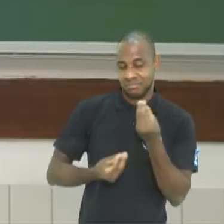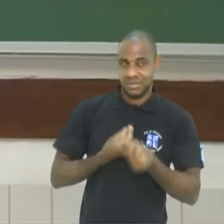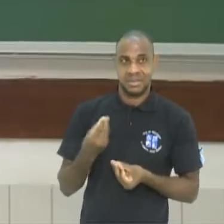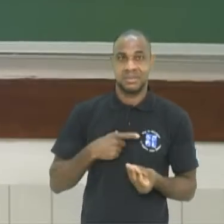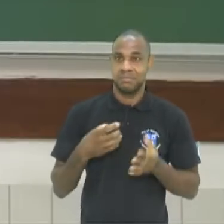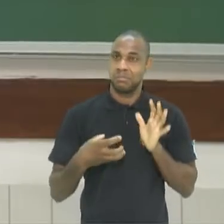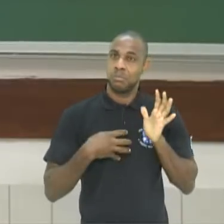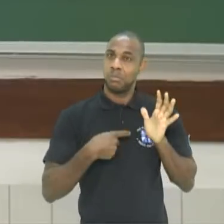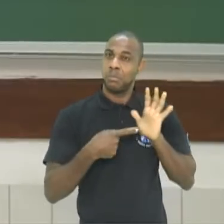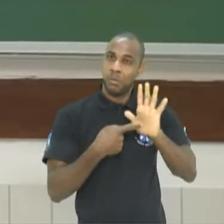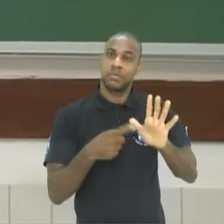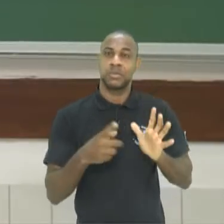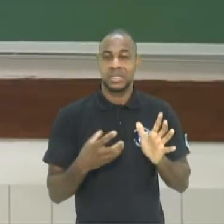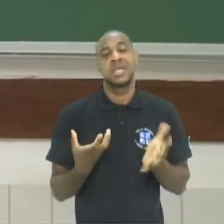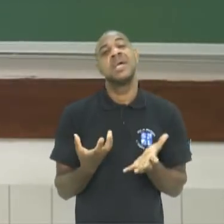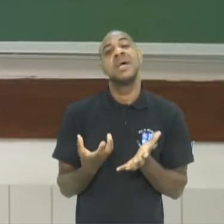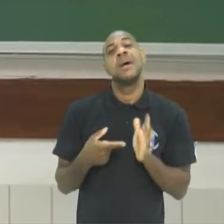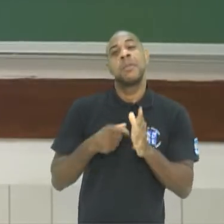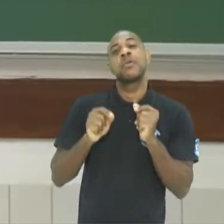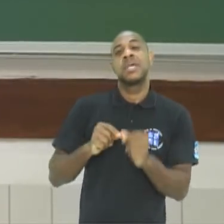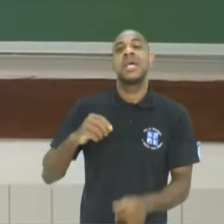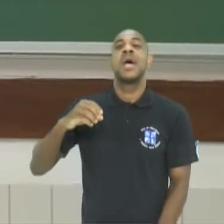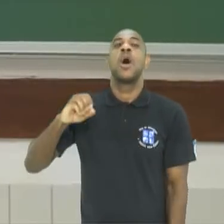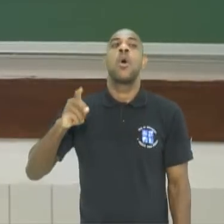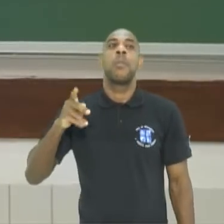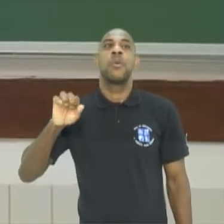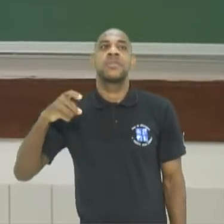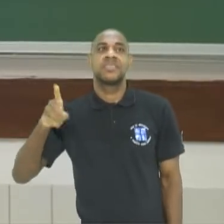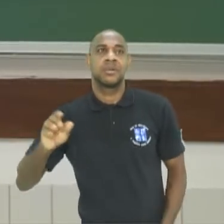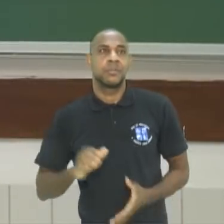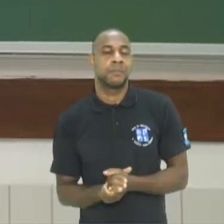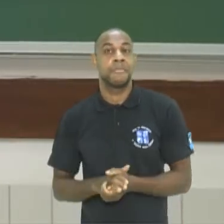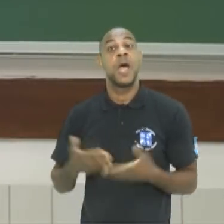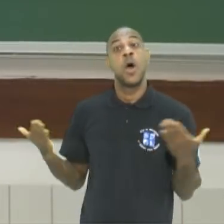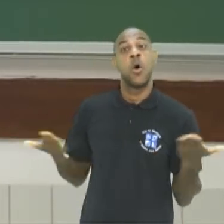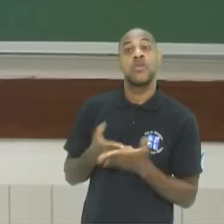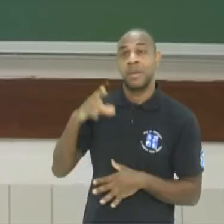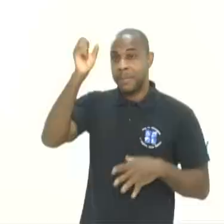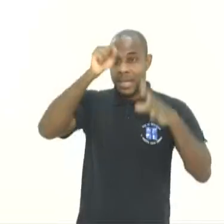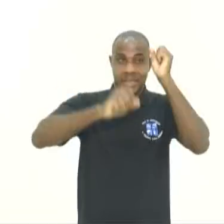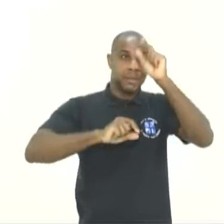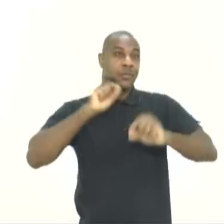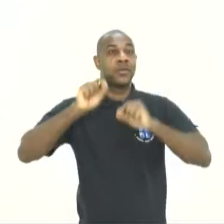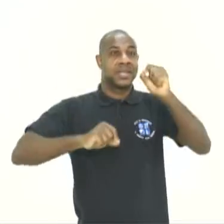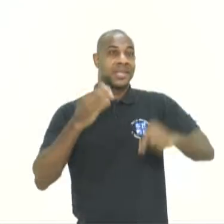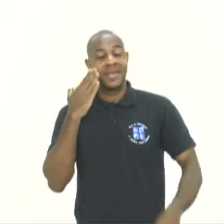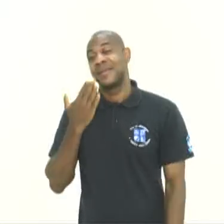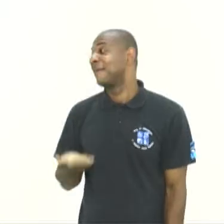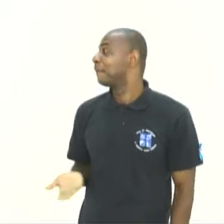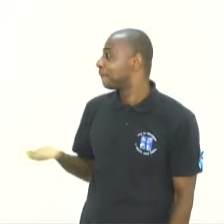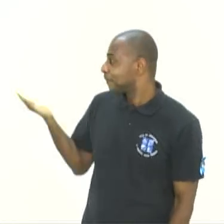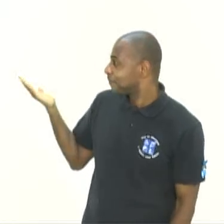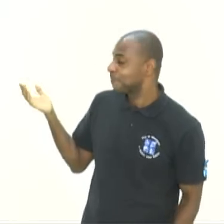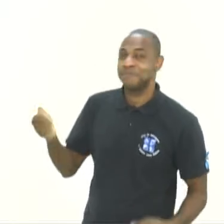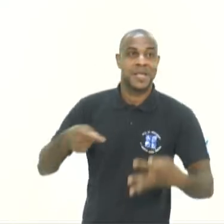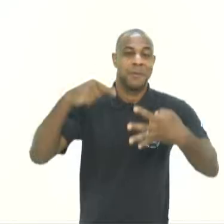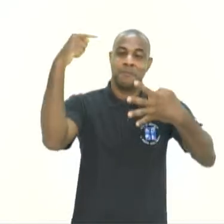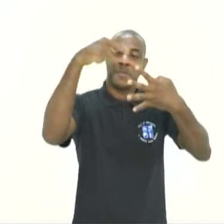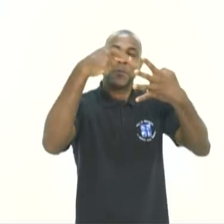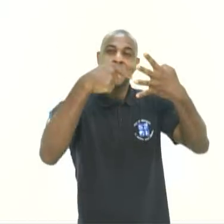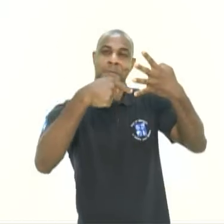esse sentido de oposição. Vendo o que nós aprendemos hoje, o texto dissertativo e argumentativo possui